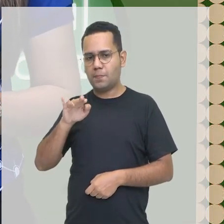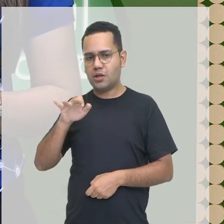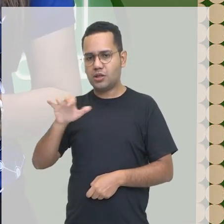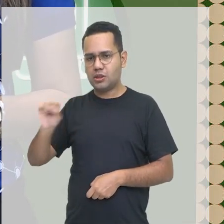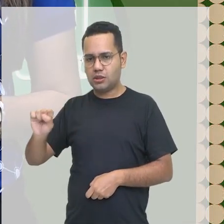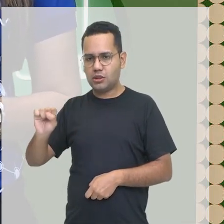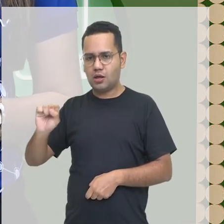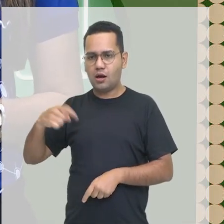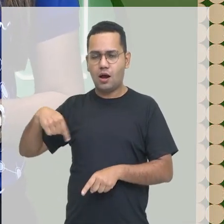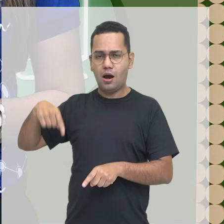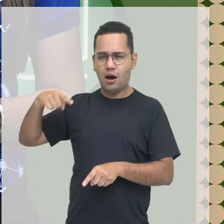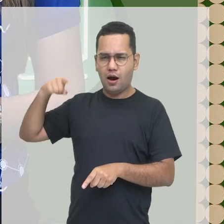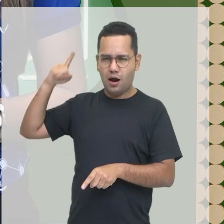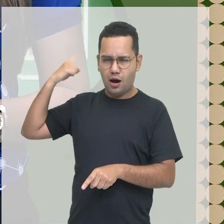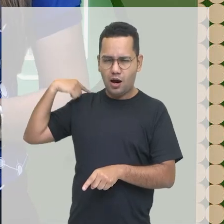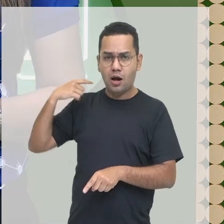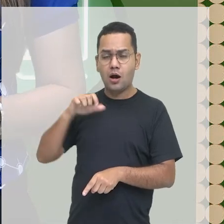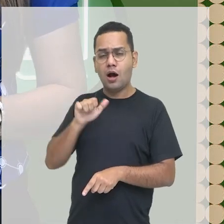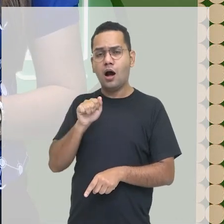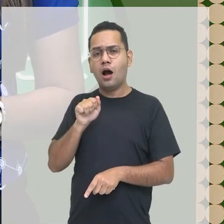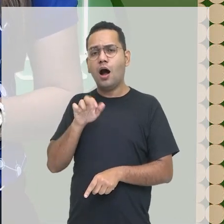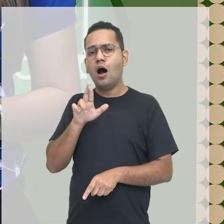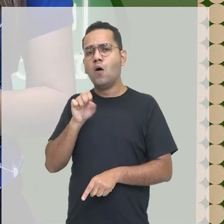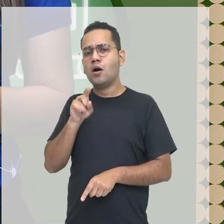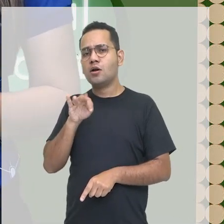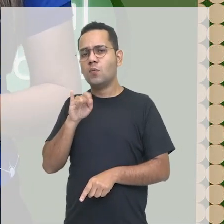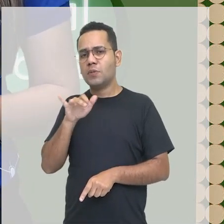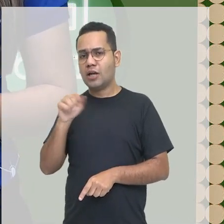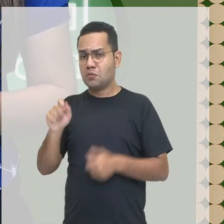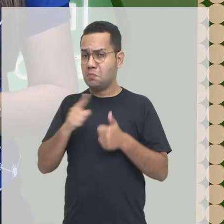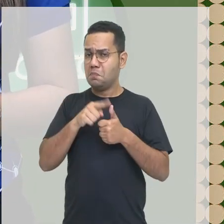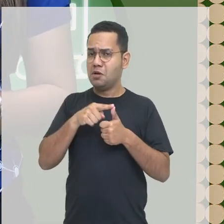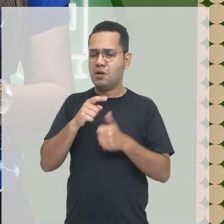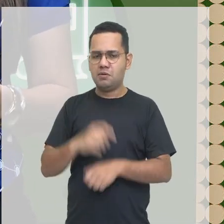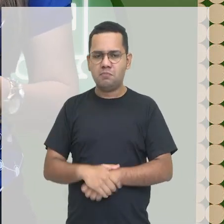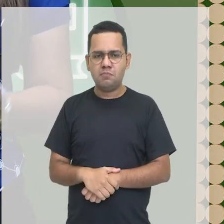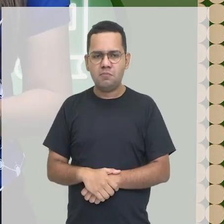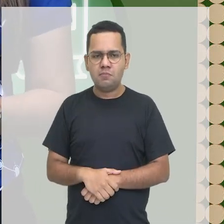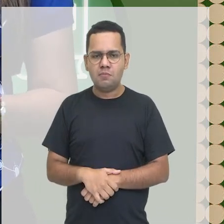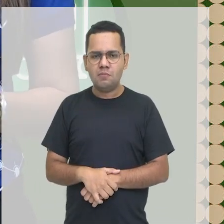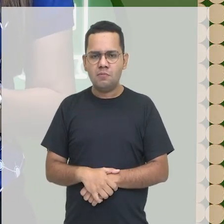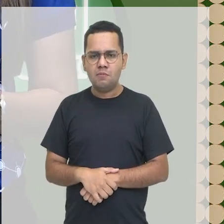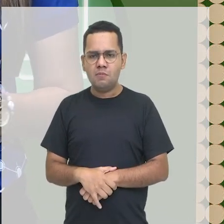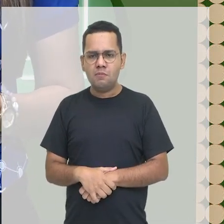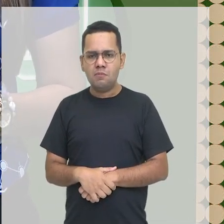do Australopithecus, né? Então, acham que esse daqui é o ancestral do